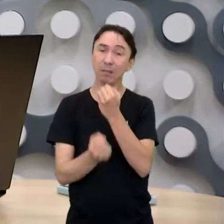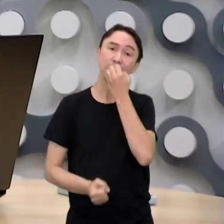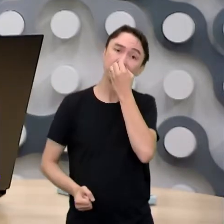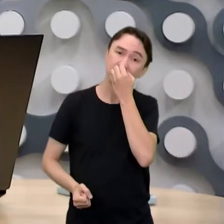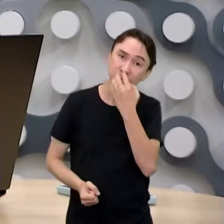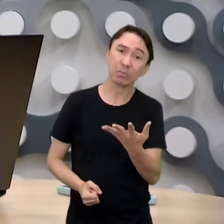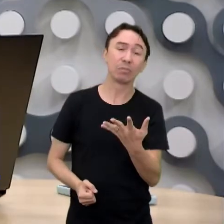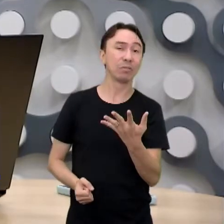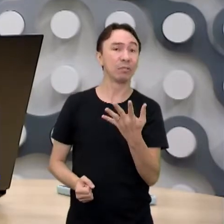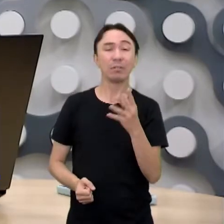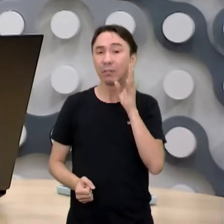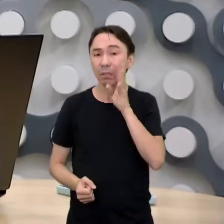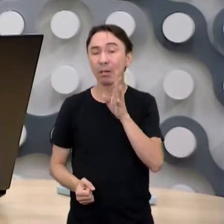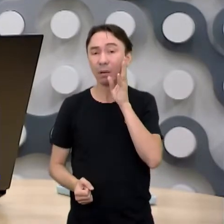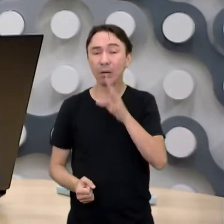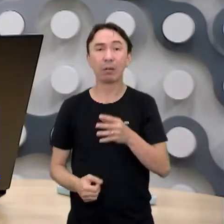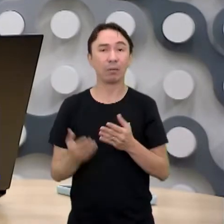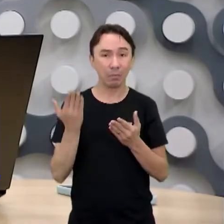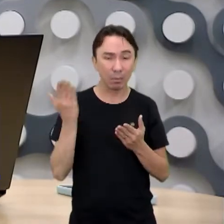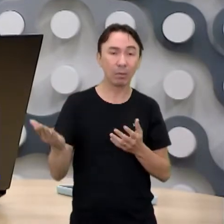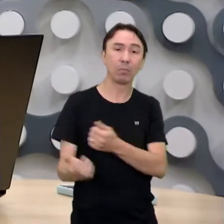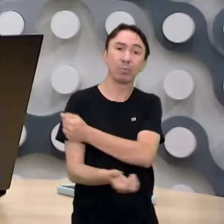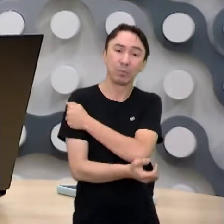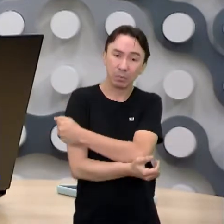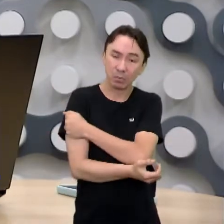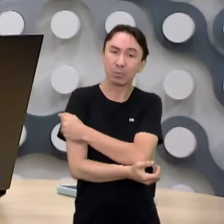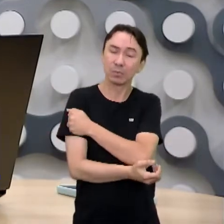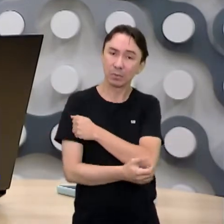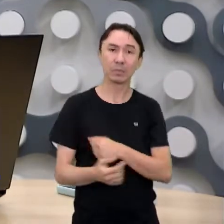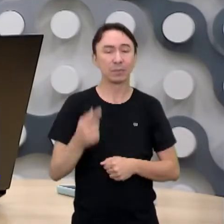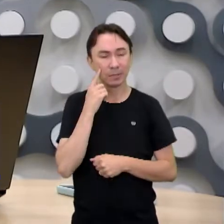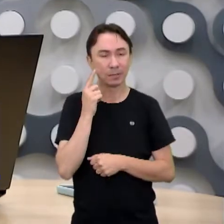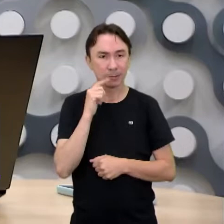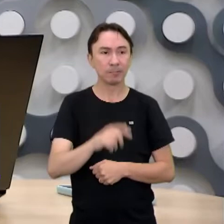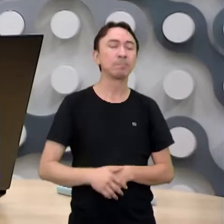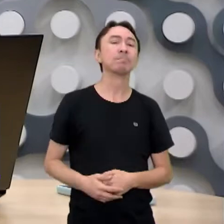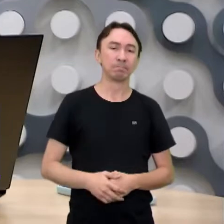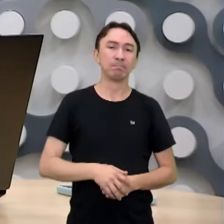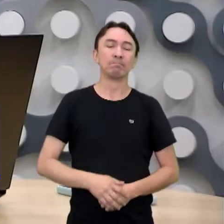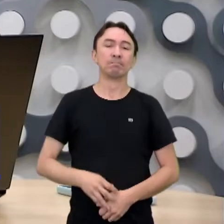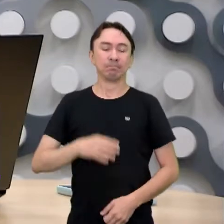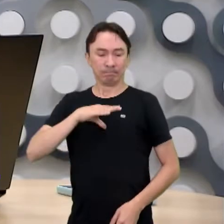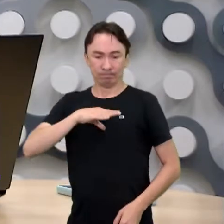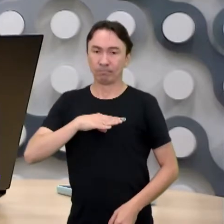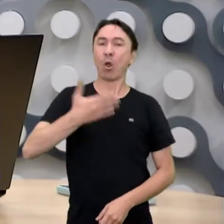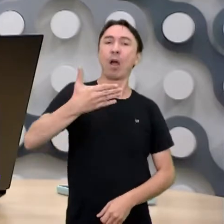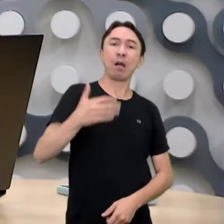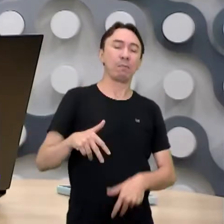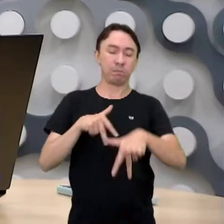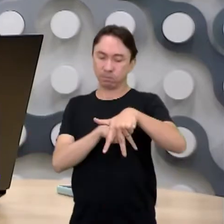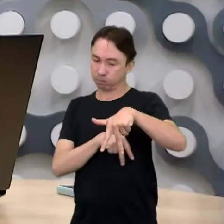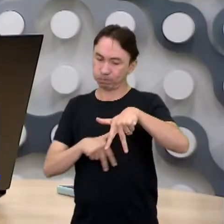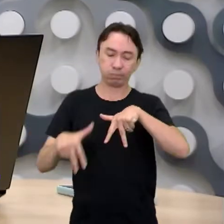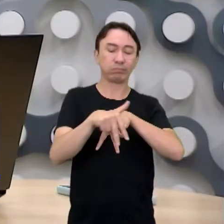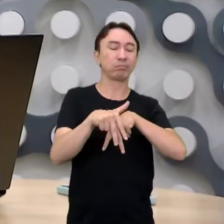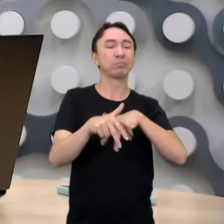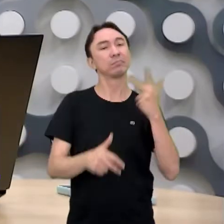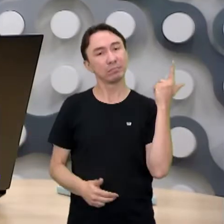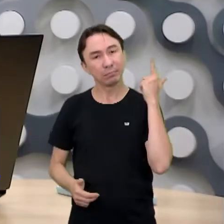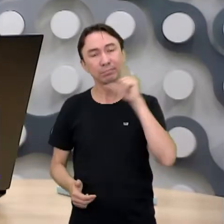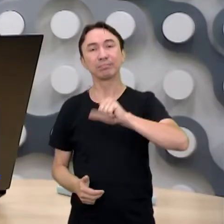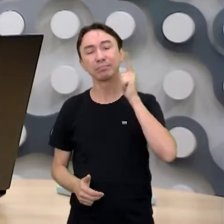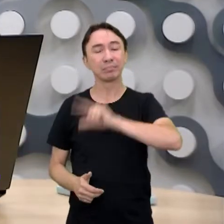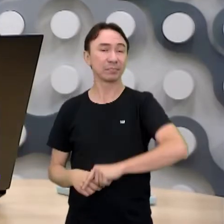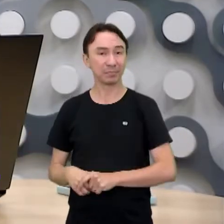né, começar a ter, né, essa desenvoltura e o protagonismo na sala de aula para depois desenvolver aí na